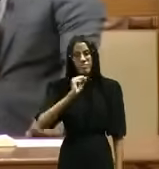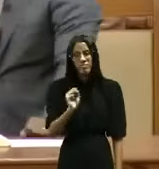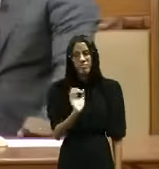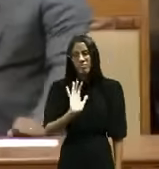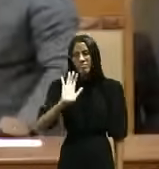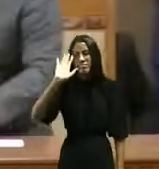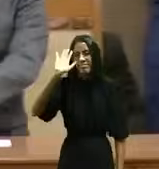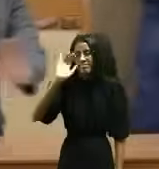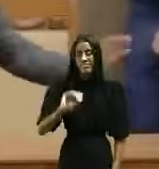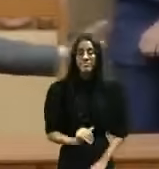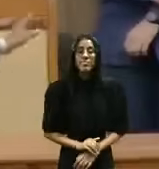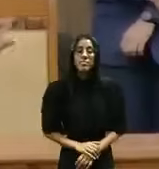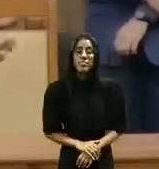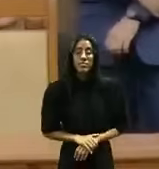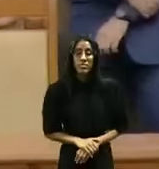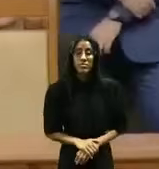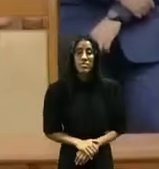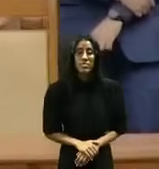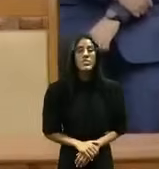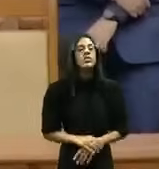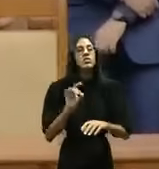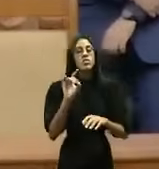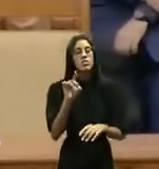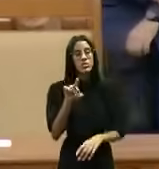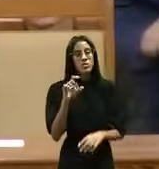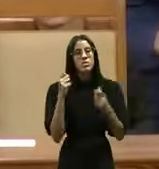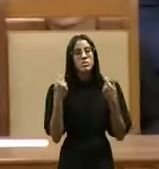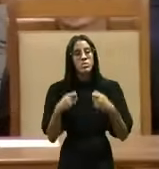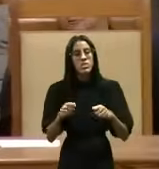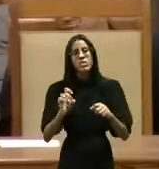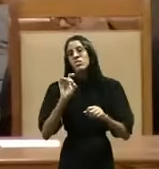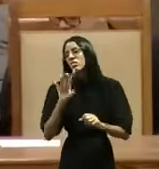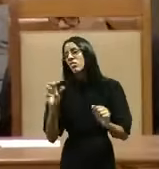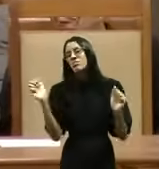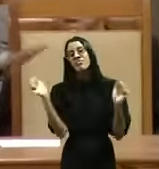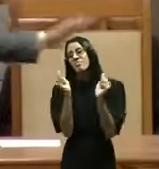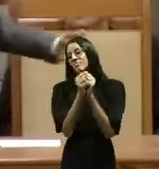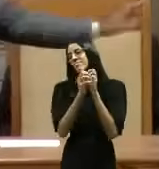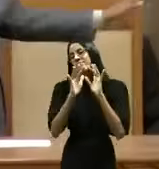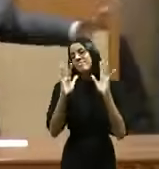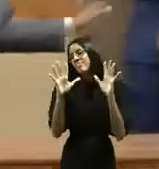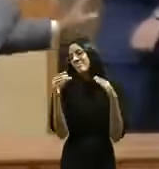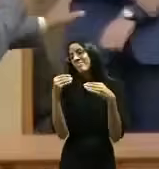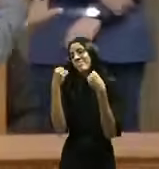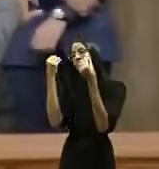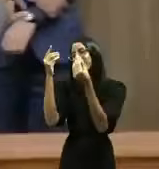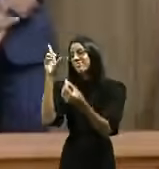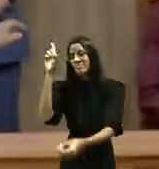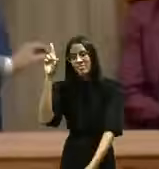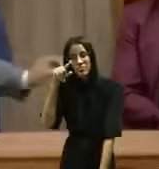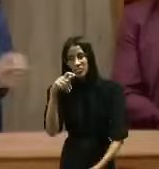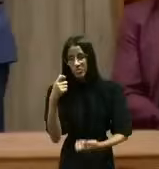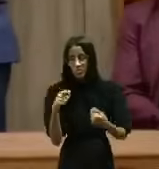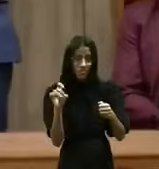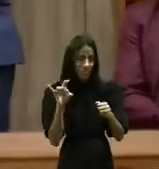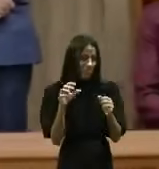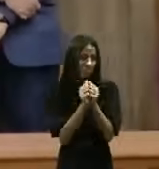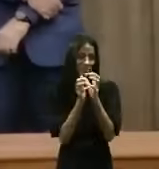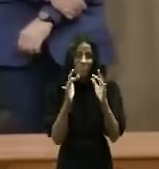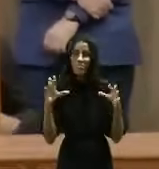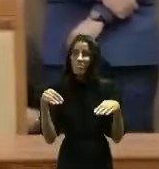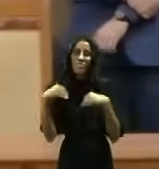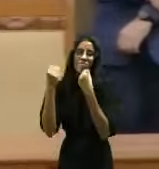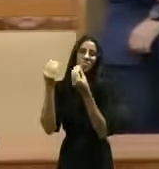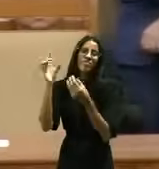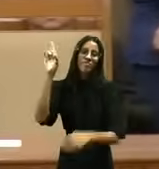Espírito Tem coisa que é só vamos lá diga B Tem coisa que é só para glorificar